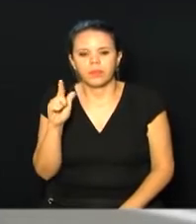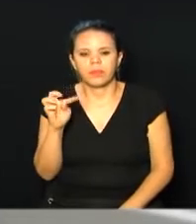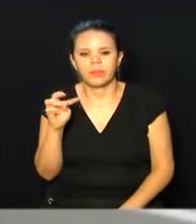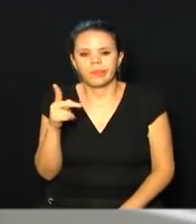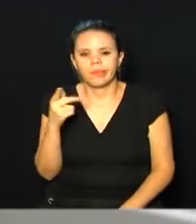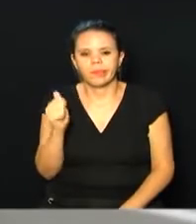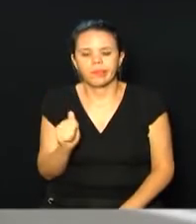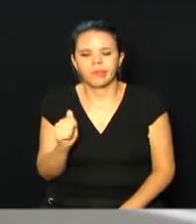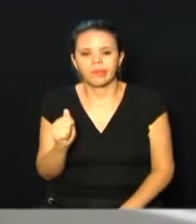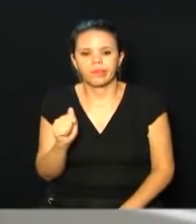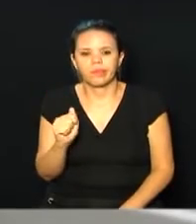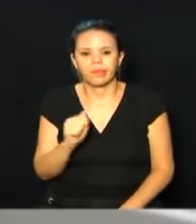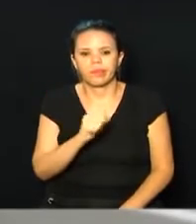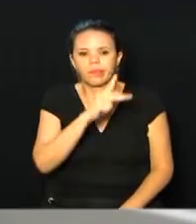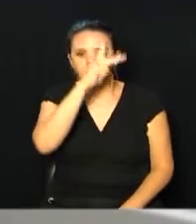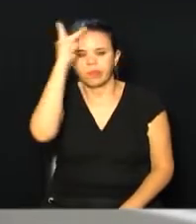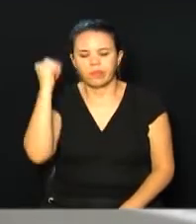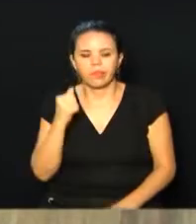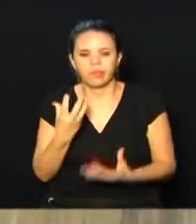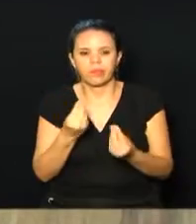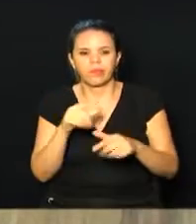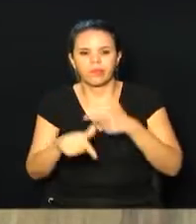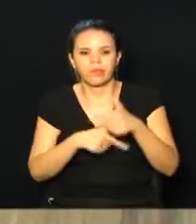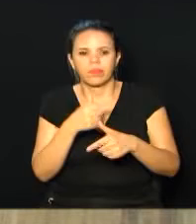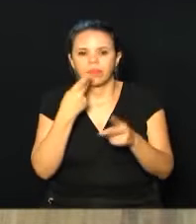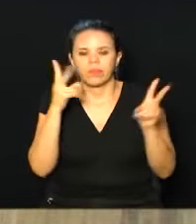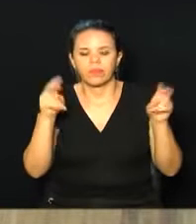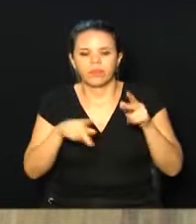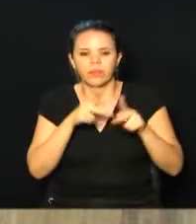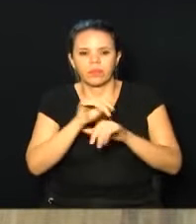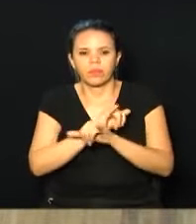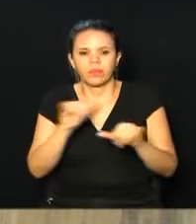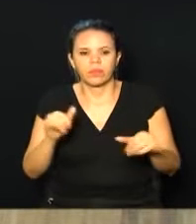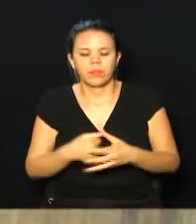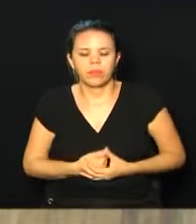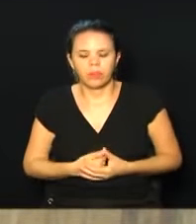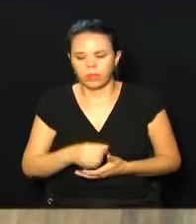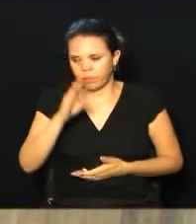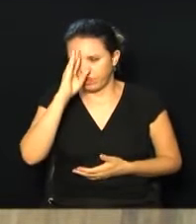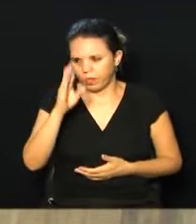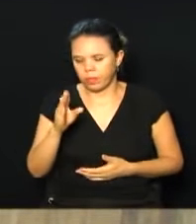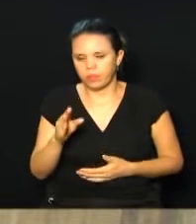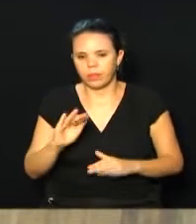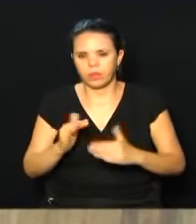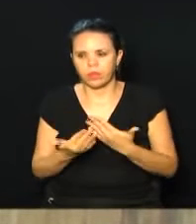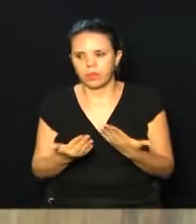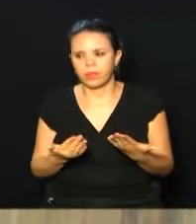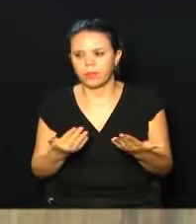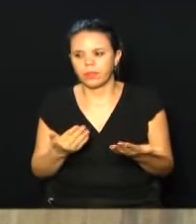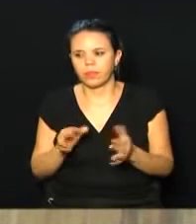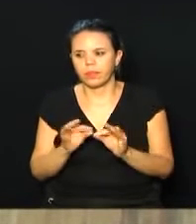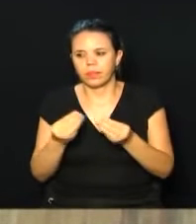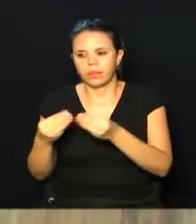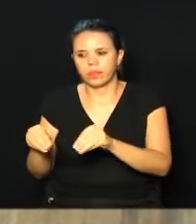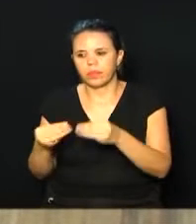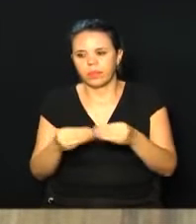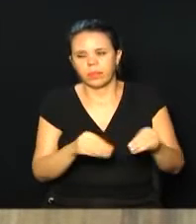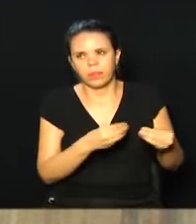Aparecida, diversos trabalhos. Eu queria que o senhor falasse para a população, principalmente nesses bairros mais